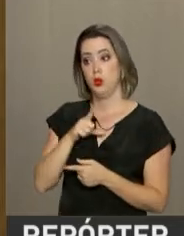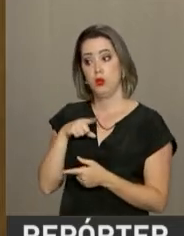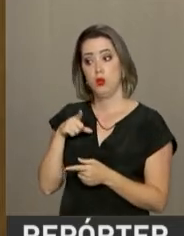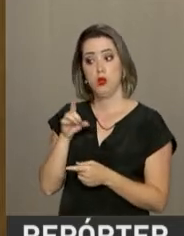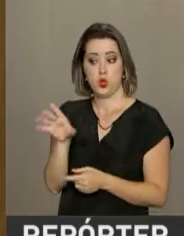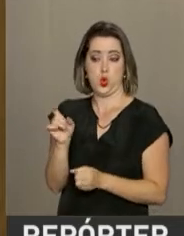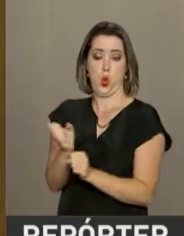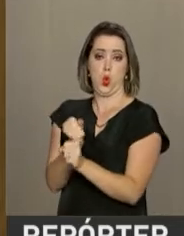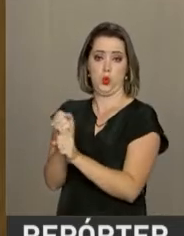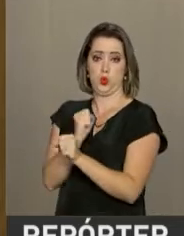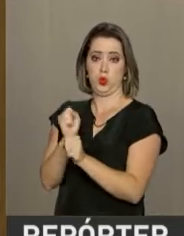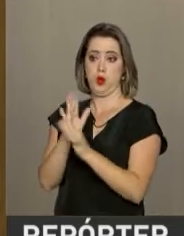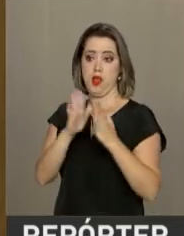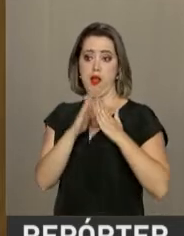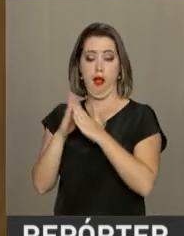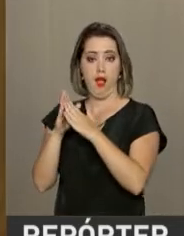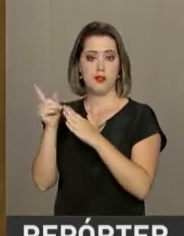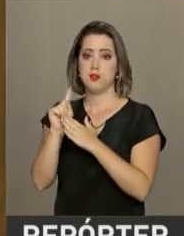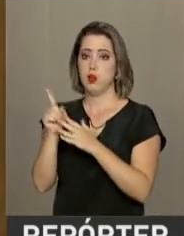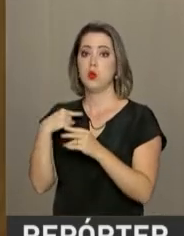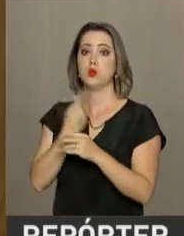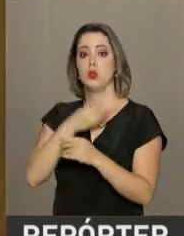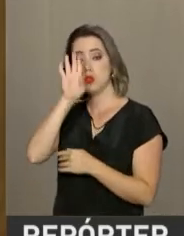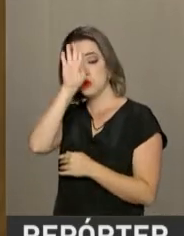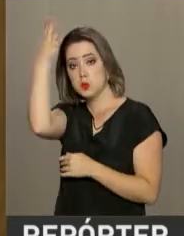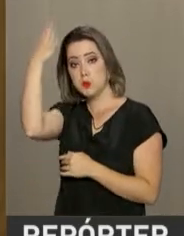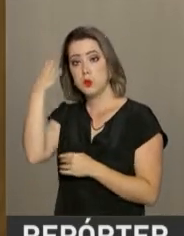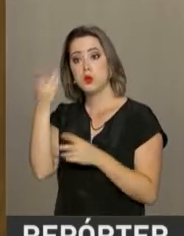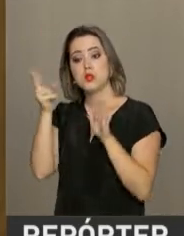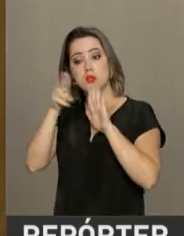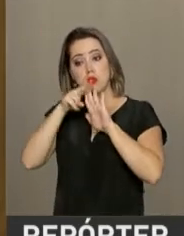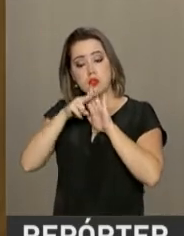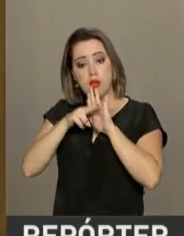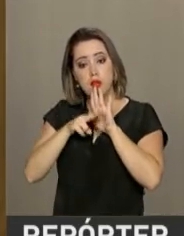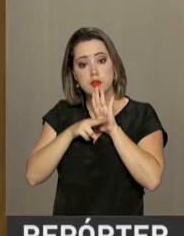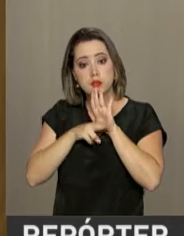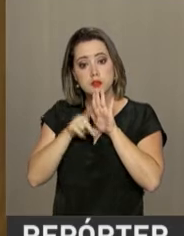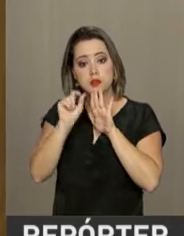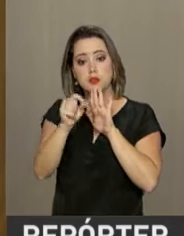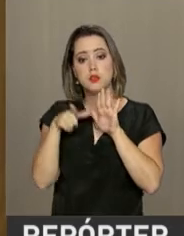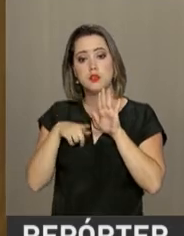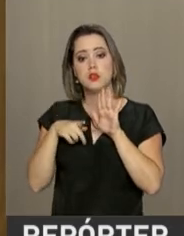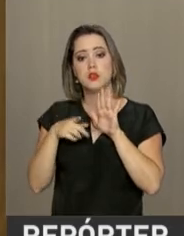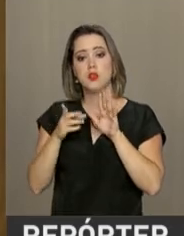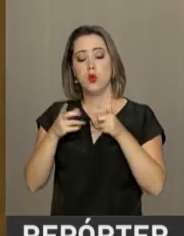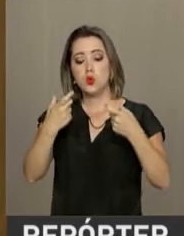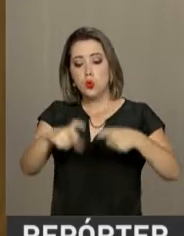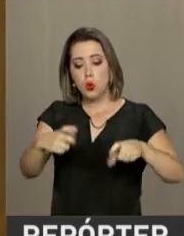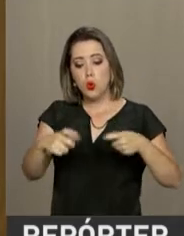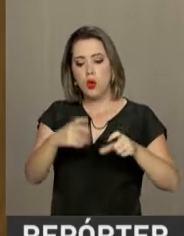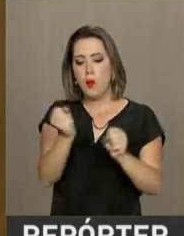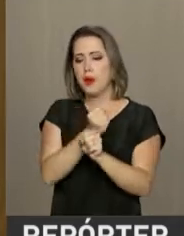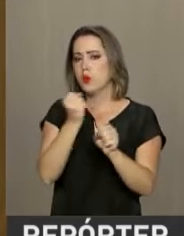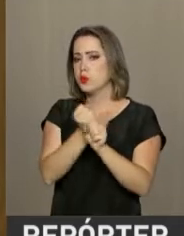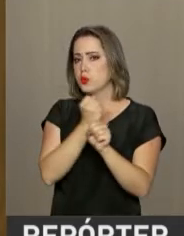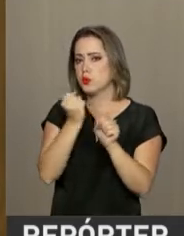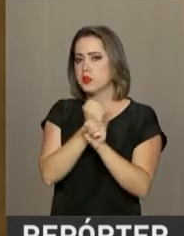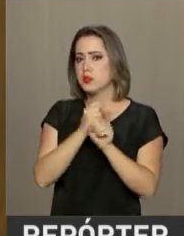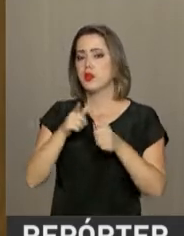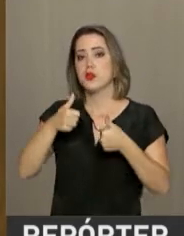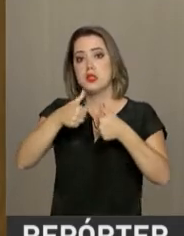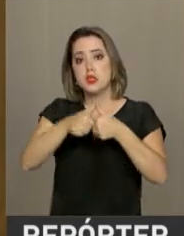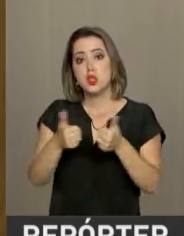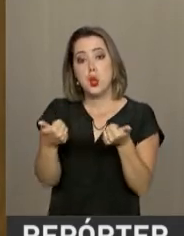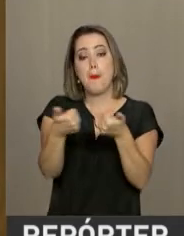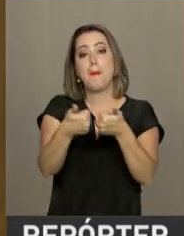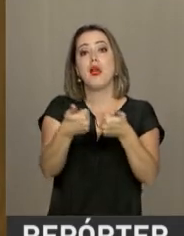unidades habitacionais. Nós estamos priorizando critérios onde os terrenos que vão ser atendidos para a construção do empreendimento estejam